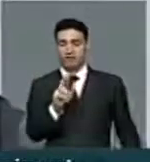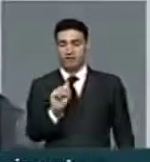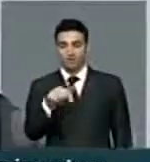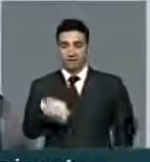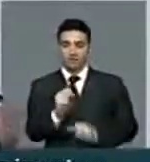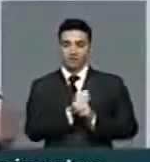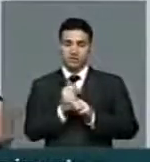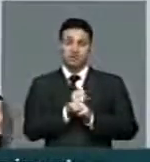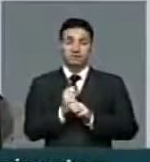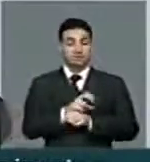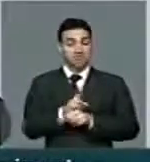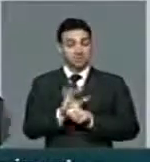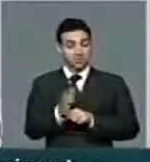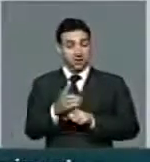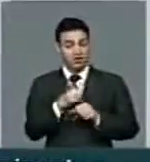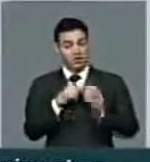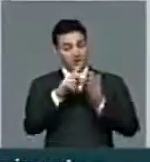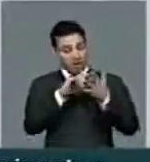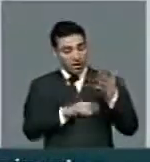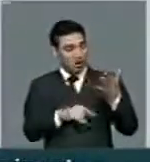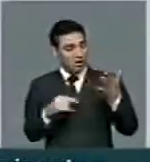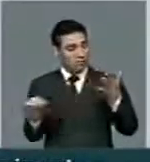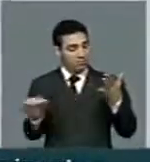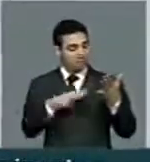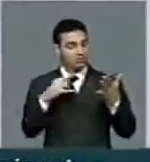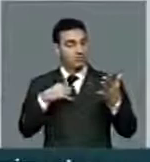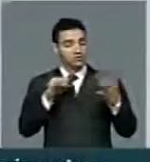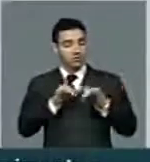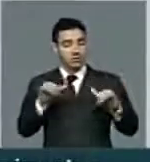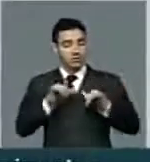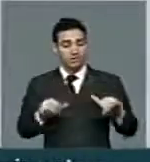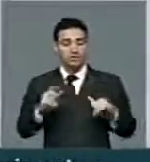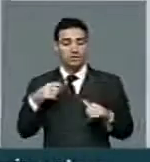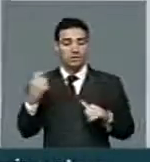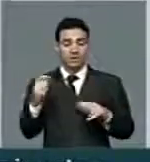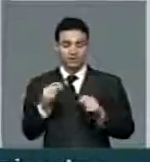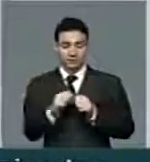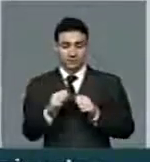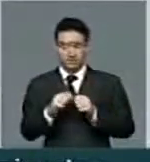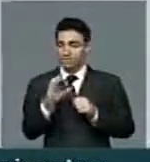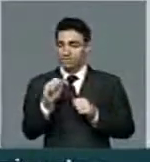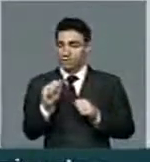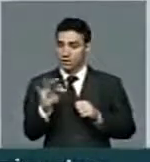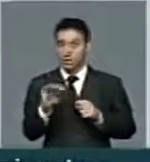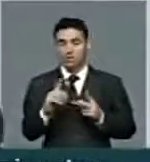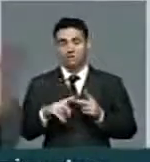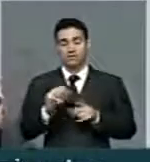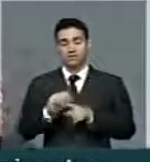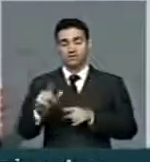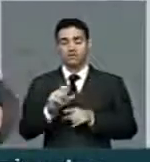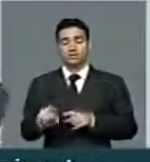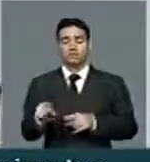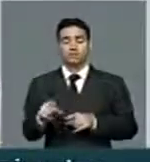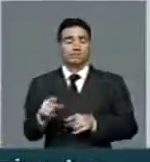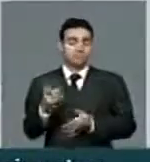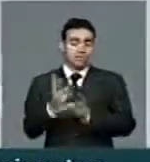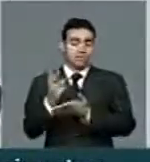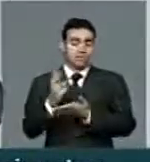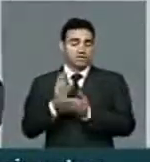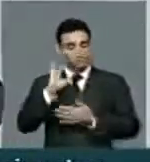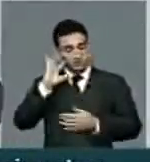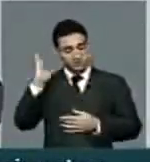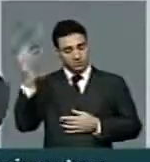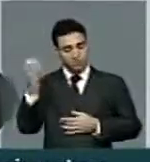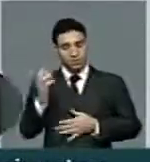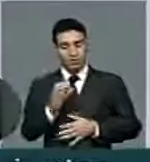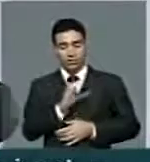traz informações relativas a quem está fazendo CAR, financiamento para ajudar quem está fazendo CAR. E a mesma decisão do Conselho